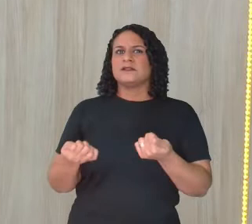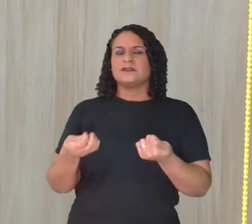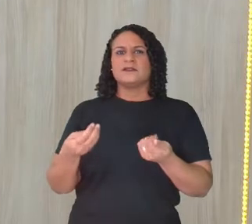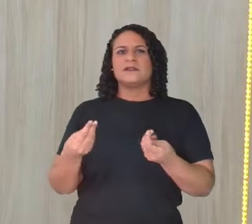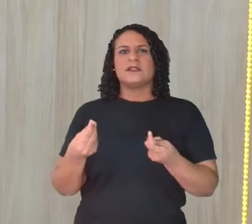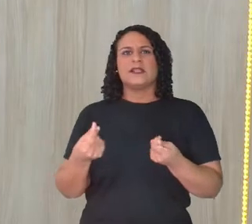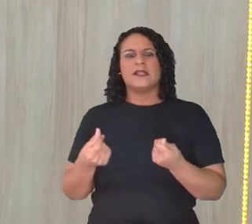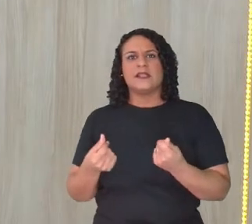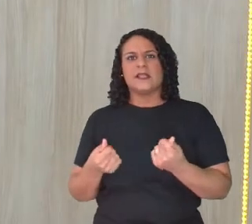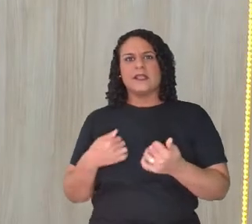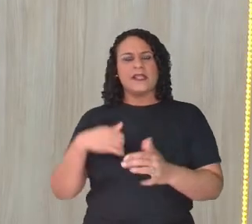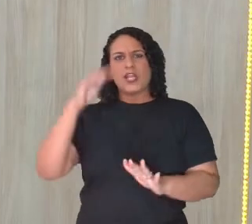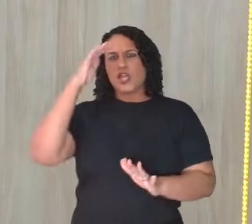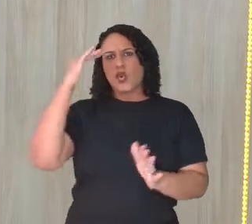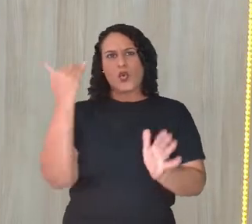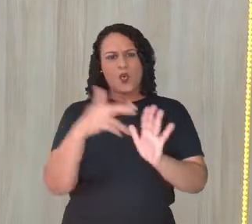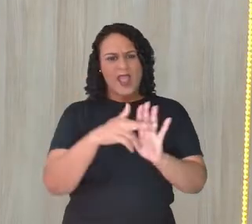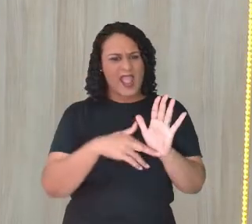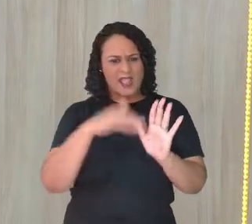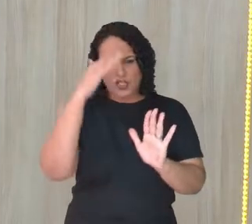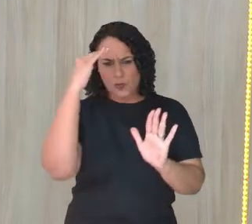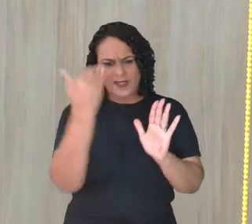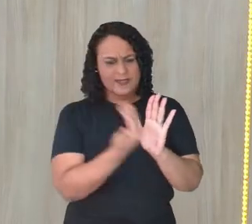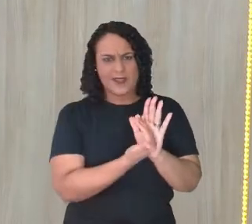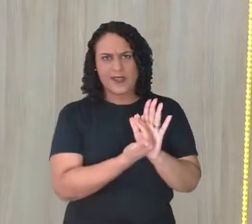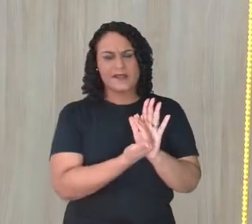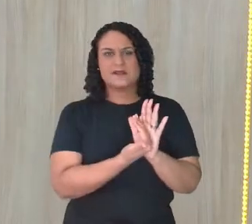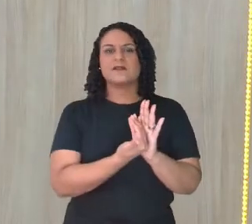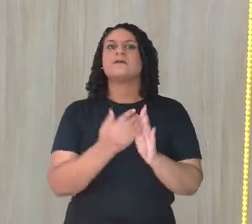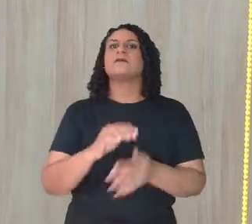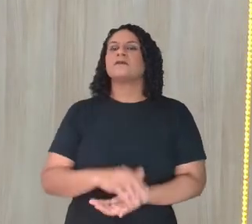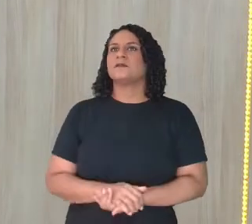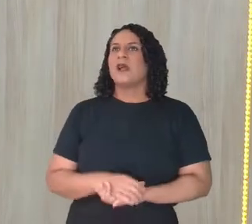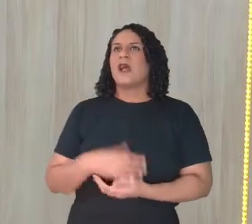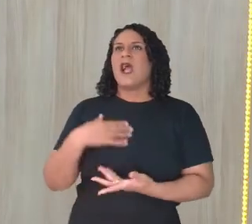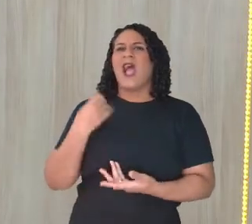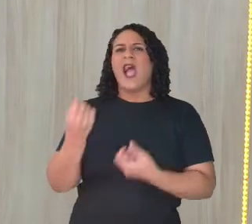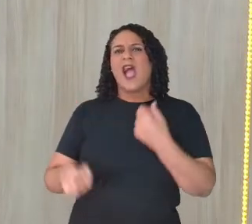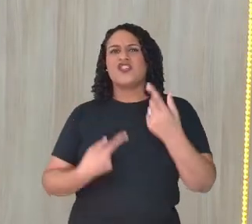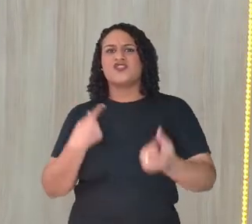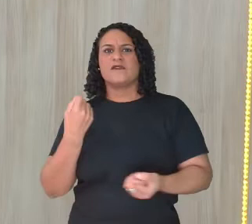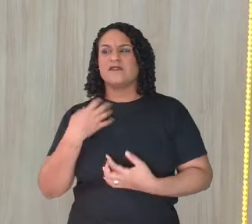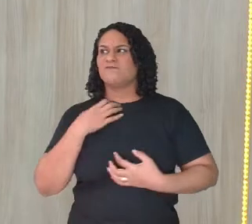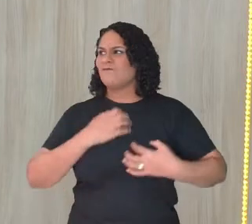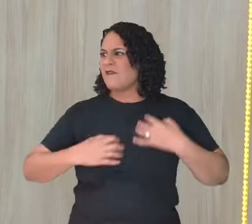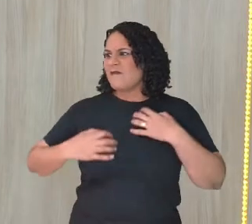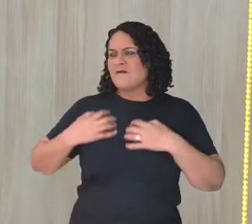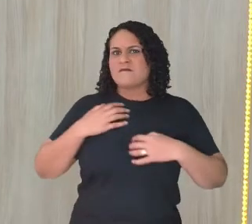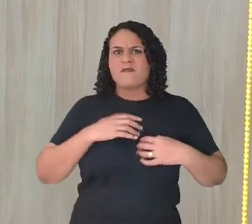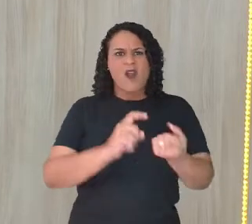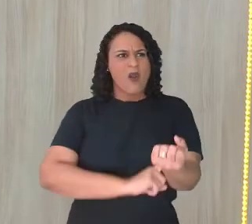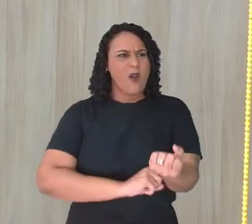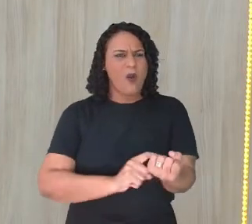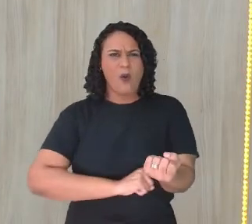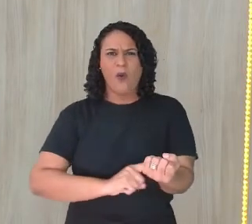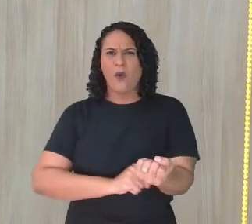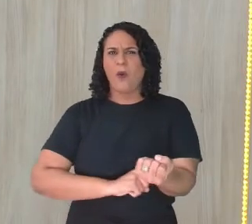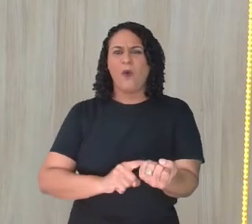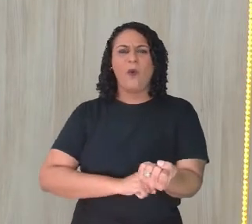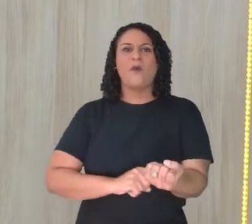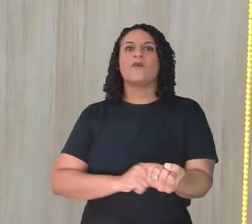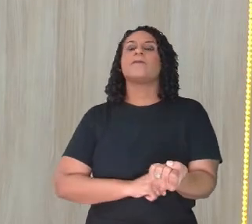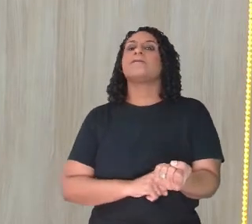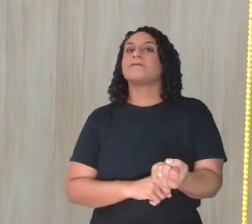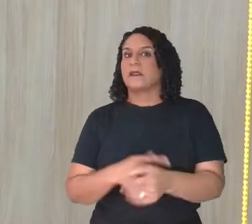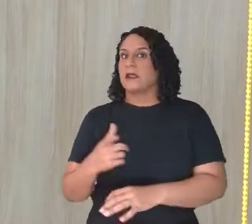Então, ou ele se exalta, ou ele usa palavras inadequadas. e você sempre percebe que tem uma pessoa ali